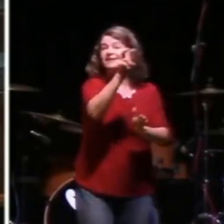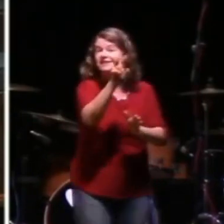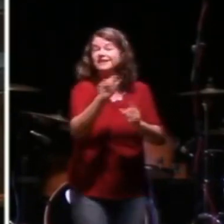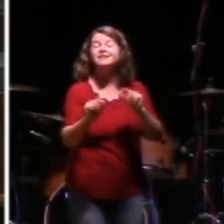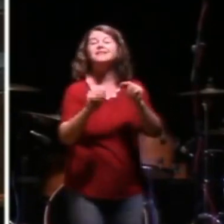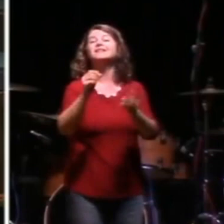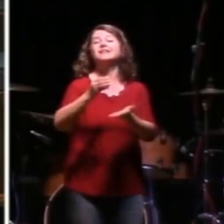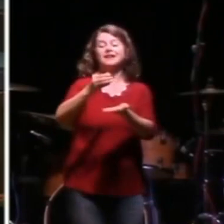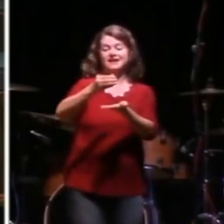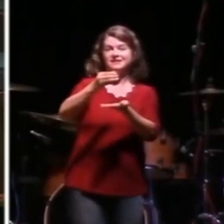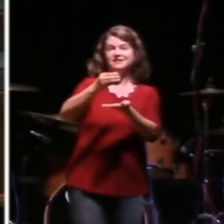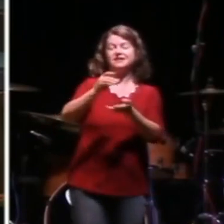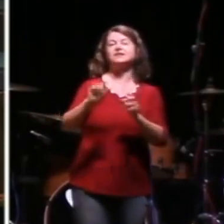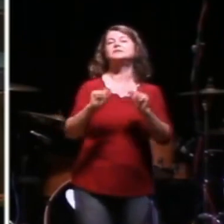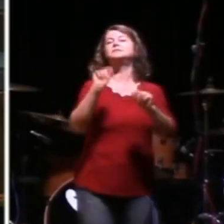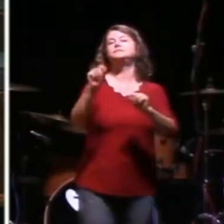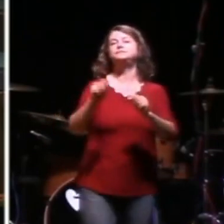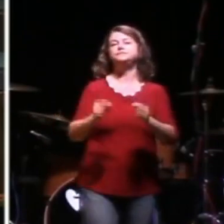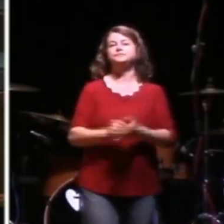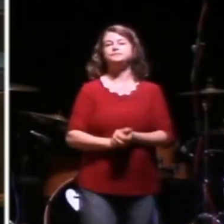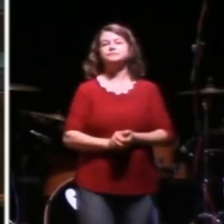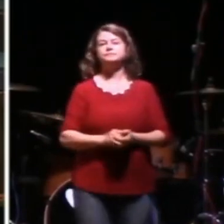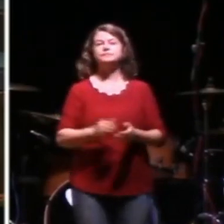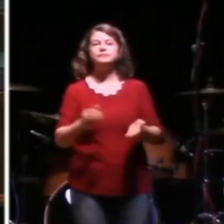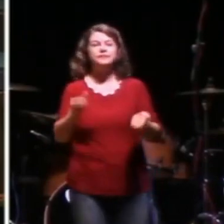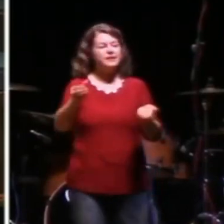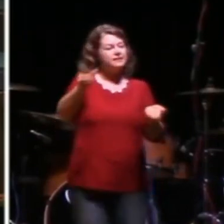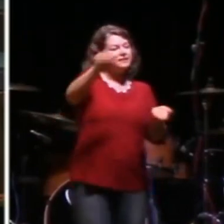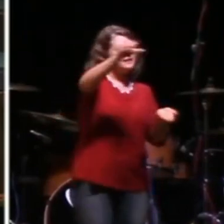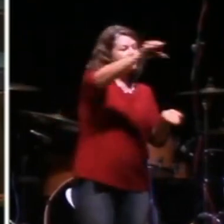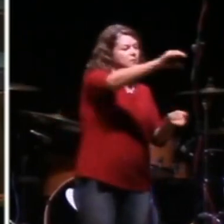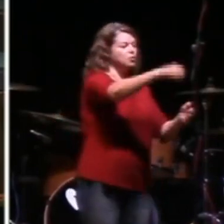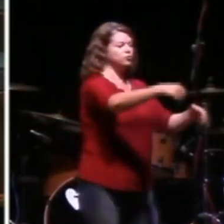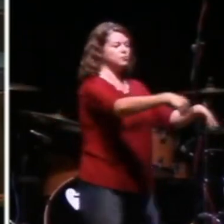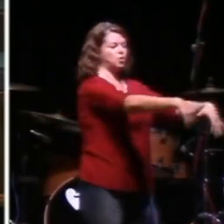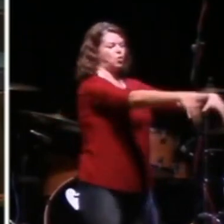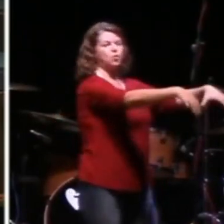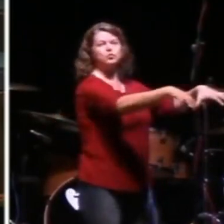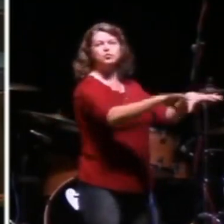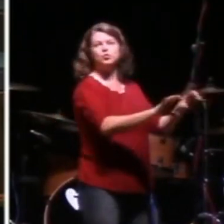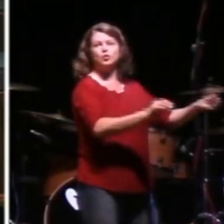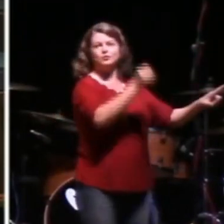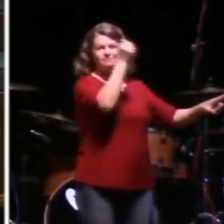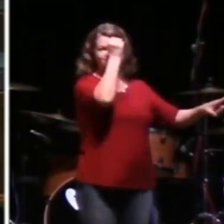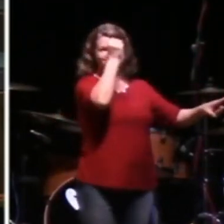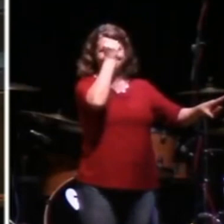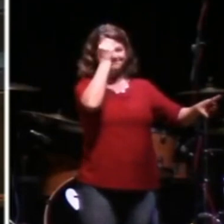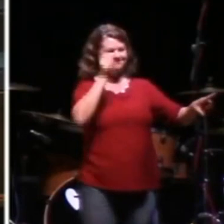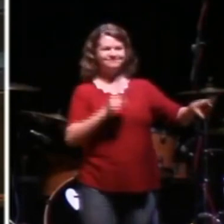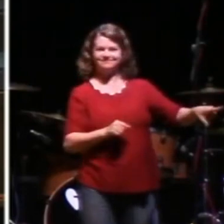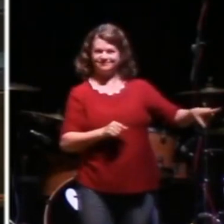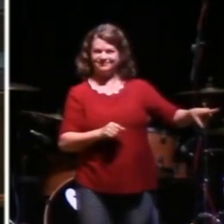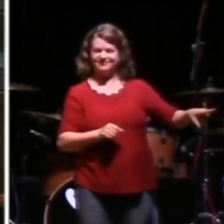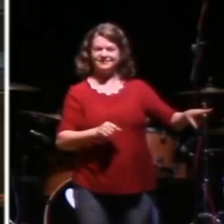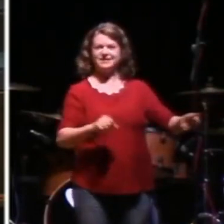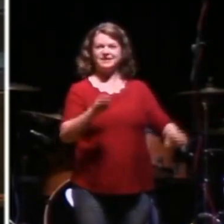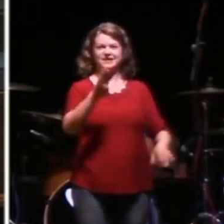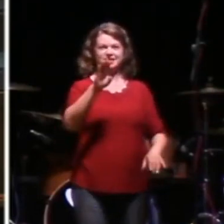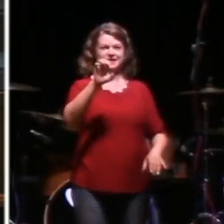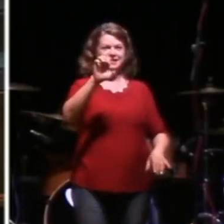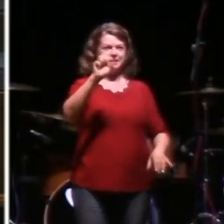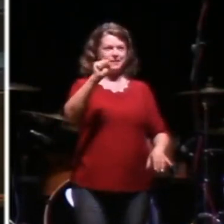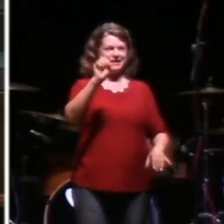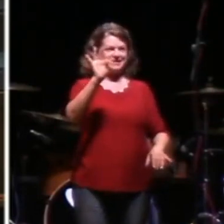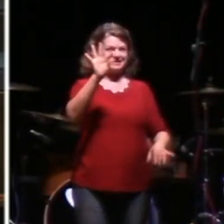que acontece ele tem ramada sobre o trono da besta só que significa isso significa que a besta que anda junto com o